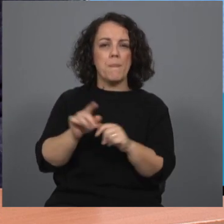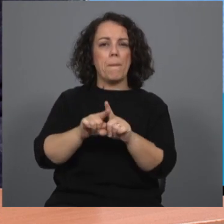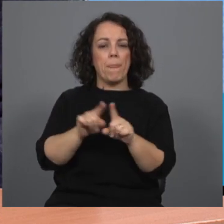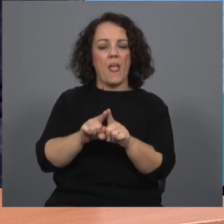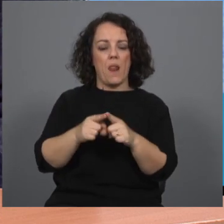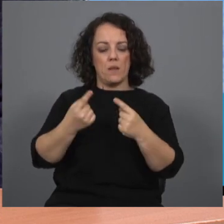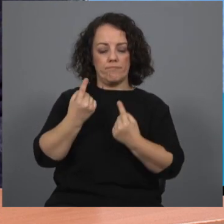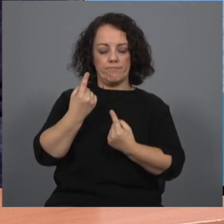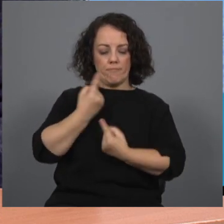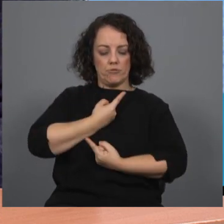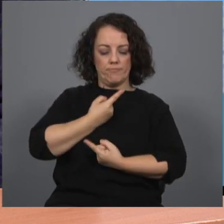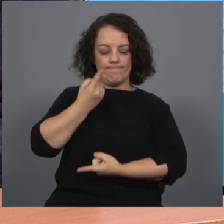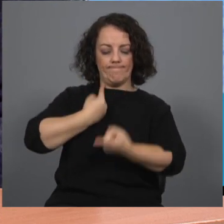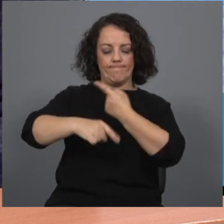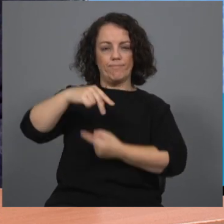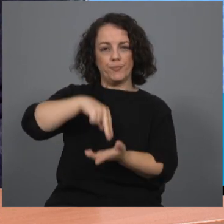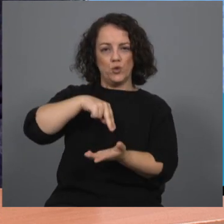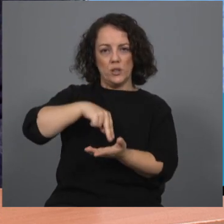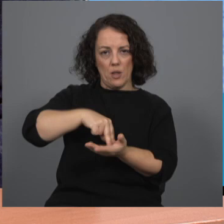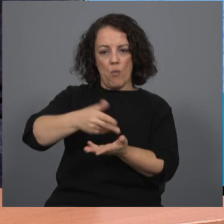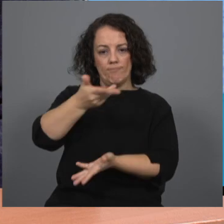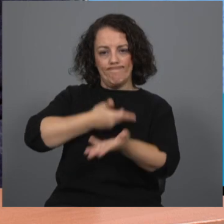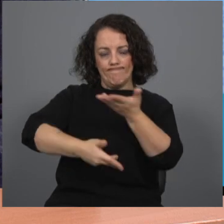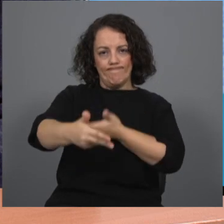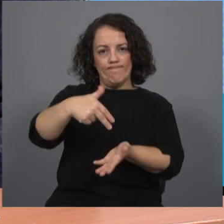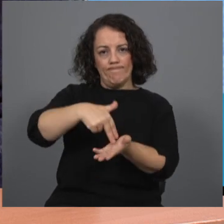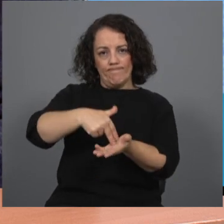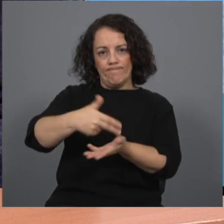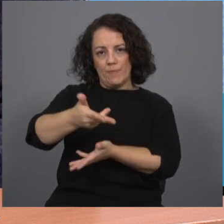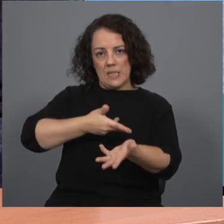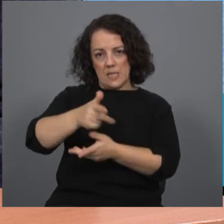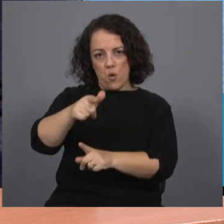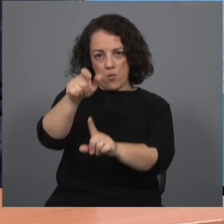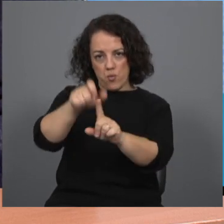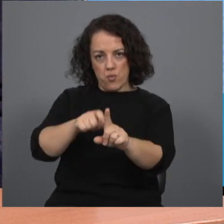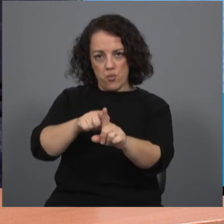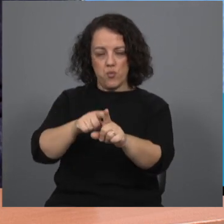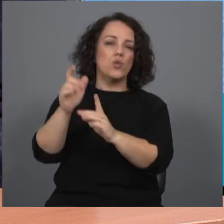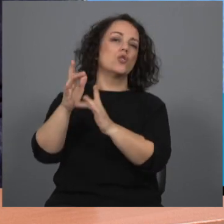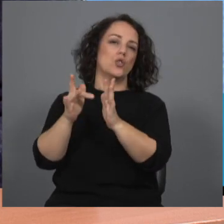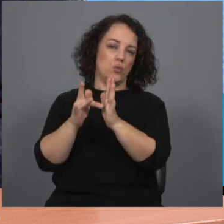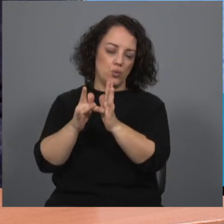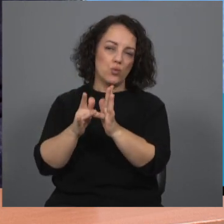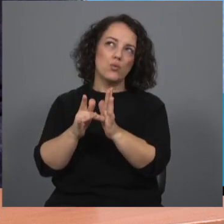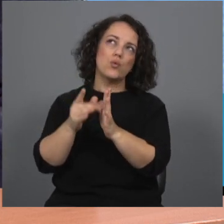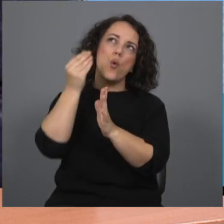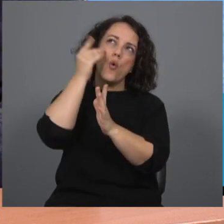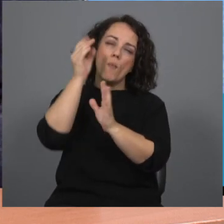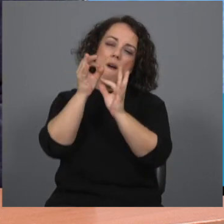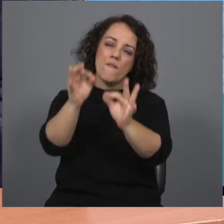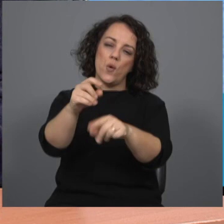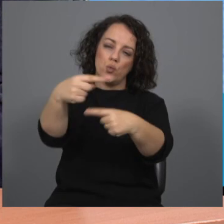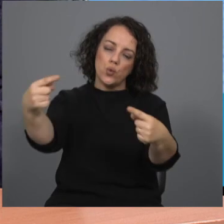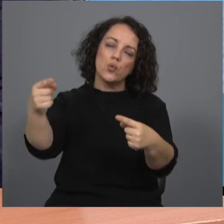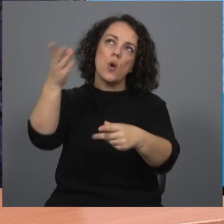colocar-nos na comunhão, na relação pessoal com Jesus, a aprender dele o cuidar dos outros. E aí é que está